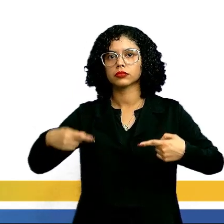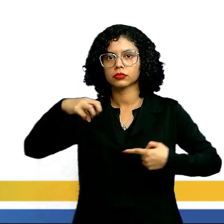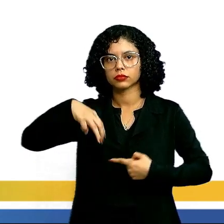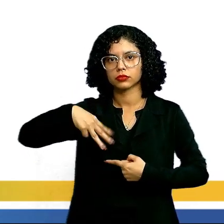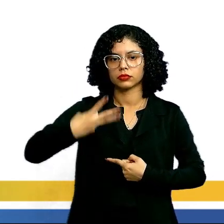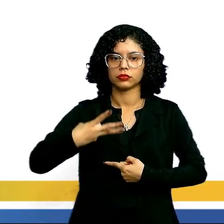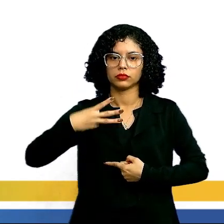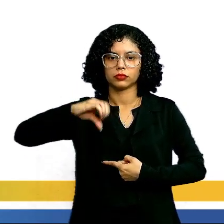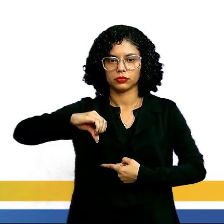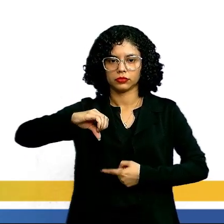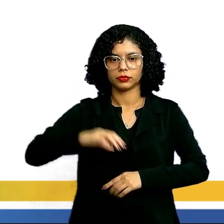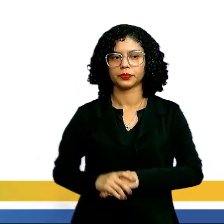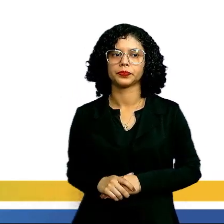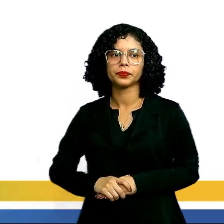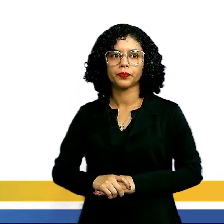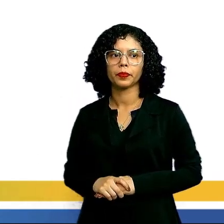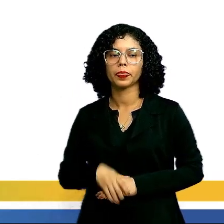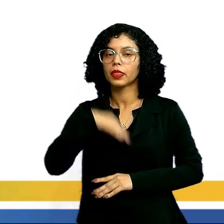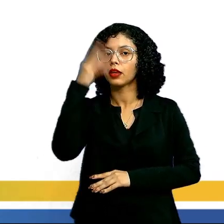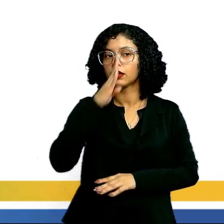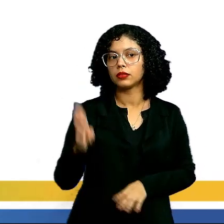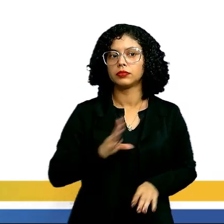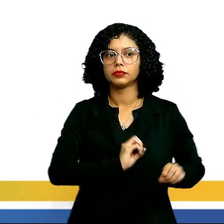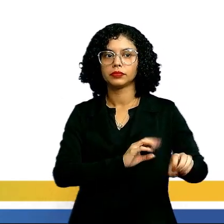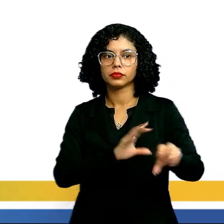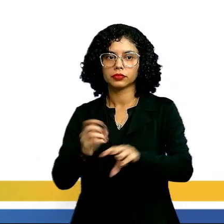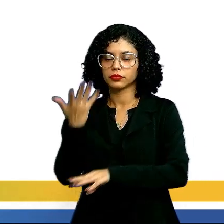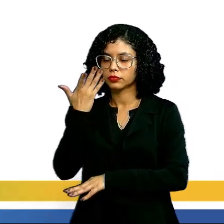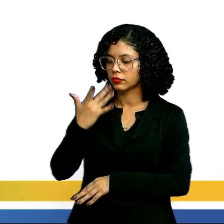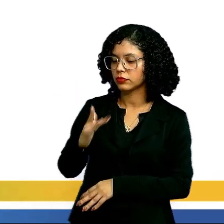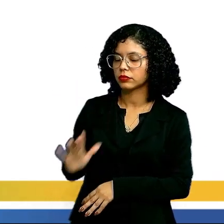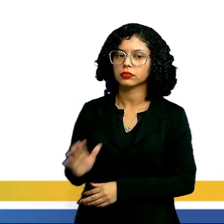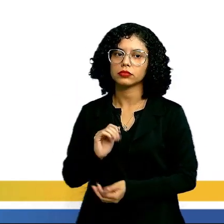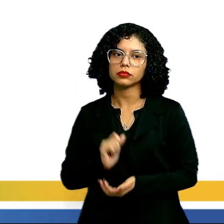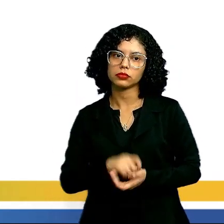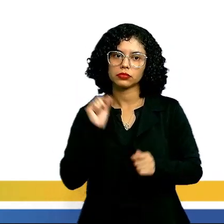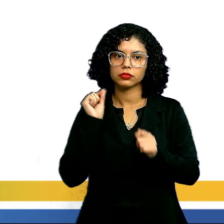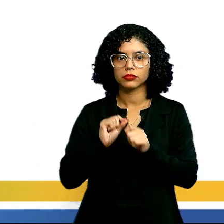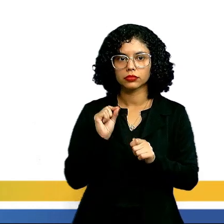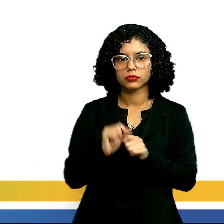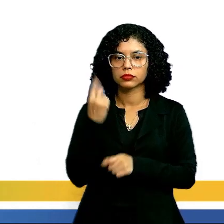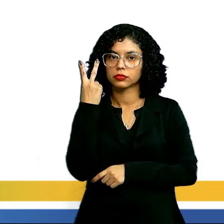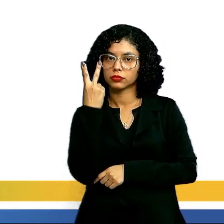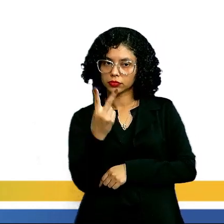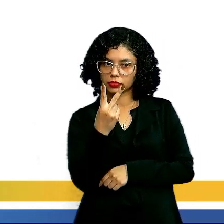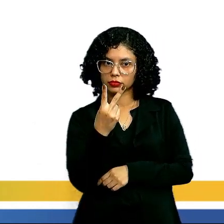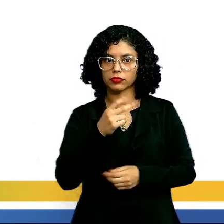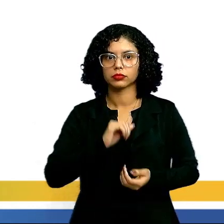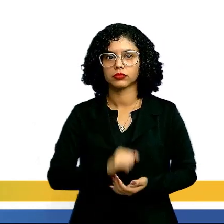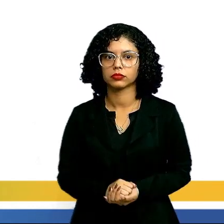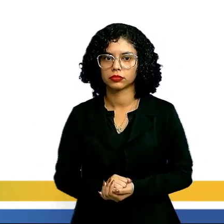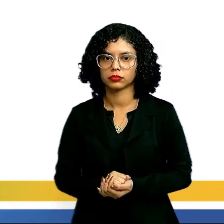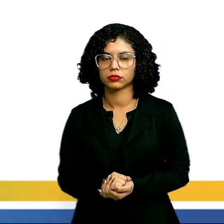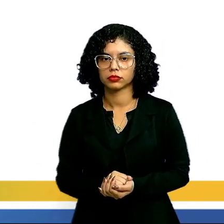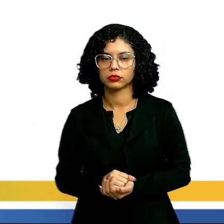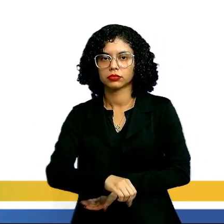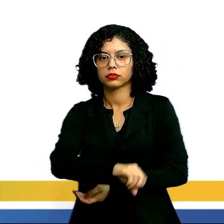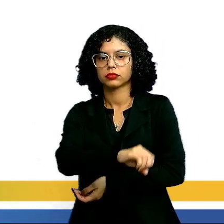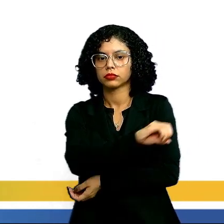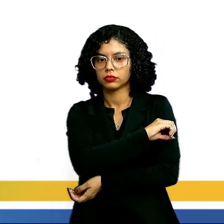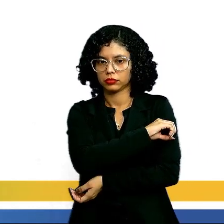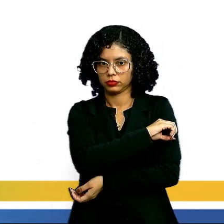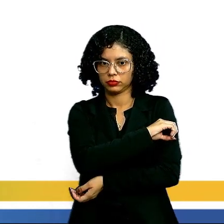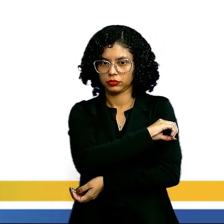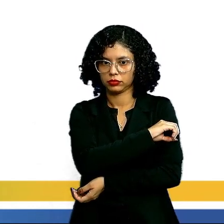na página 39. No Brasil, a educação infantil é composta por duas